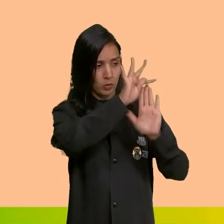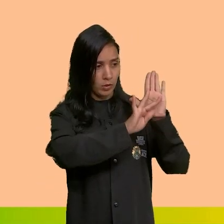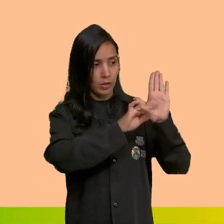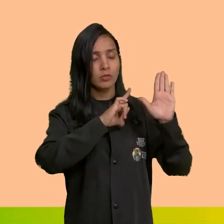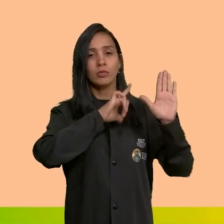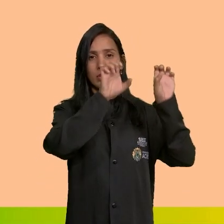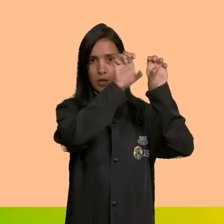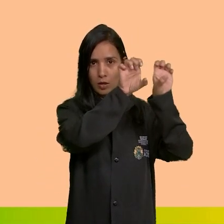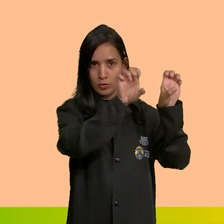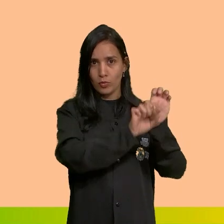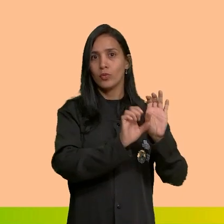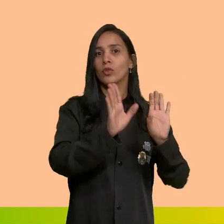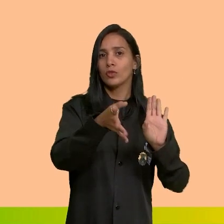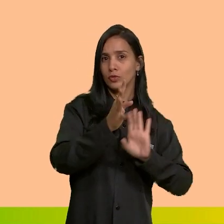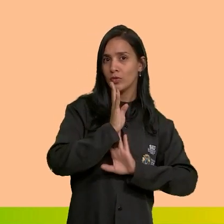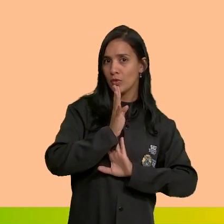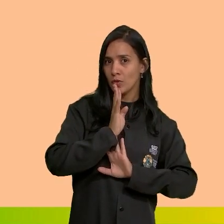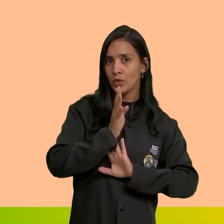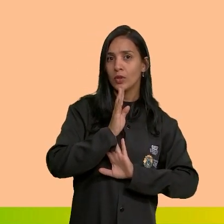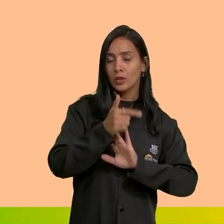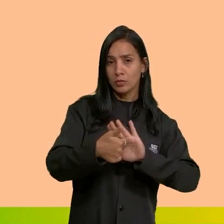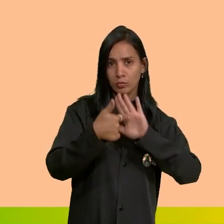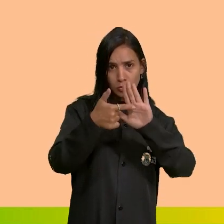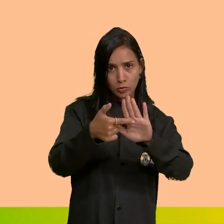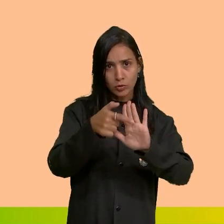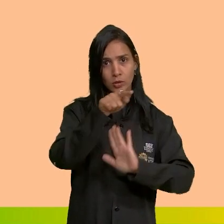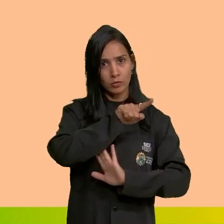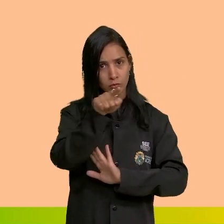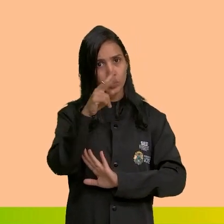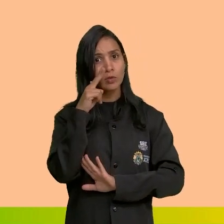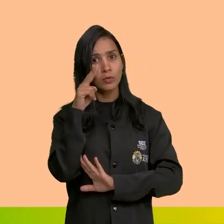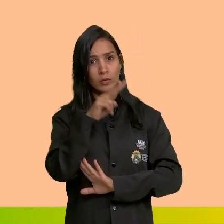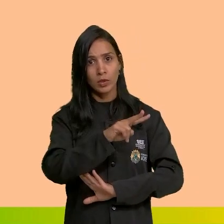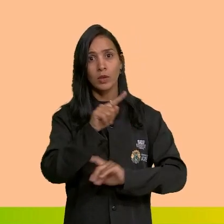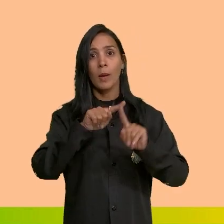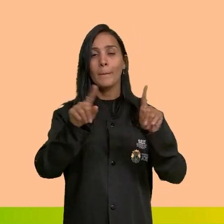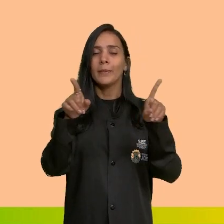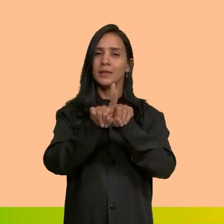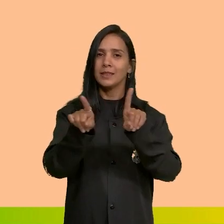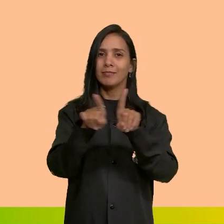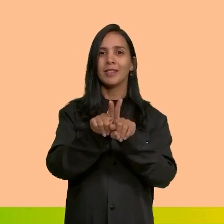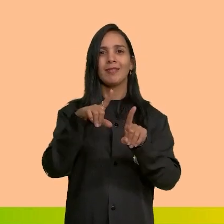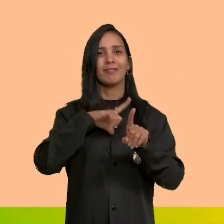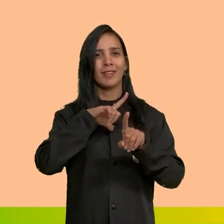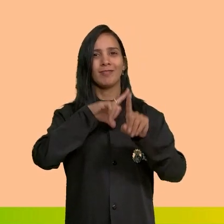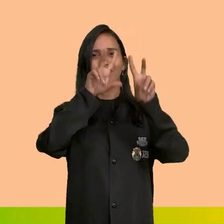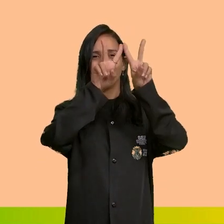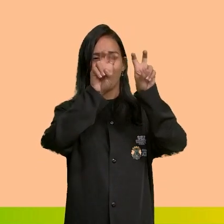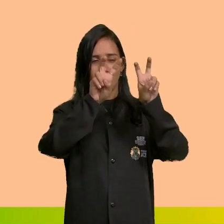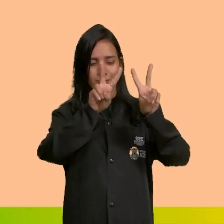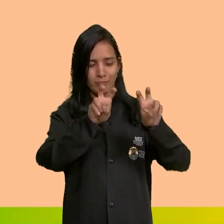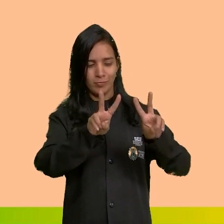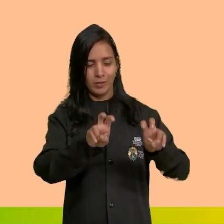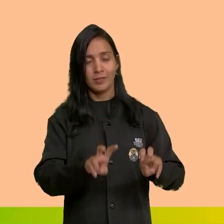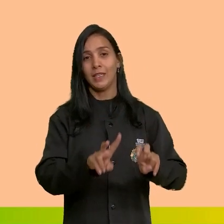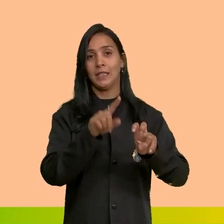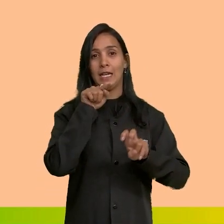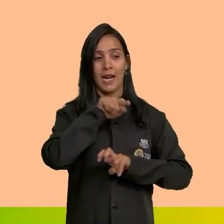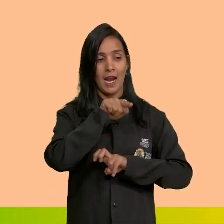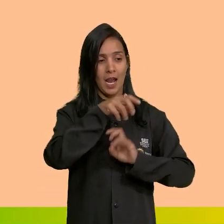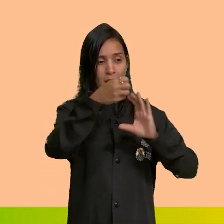gente acabou de ver, mas ele também vai ter características, vai ter temas. E esses temas, essas